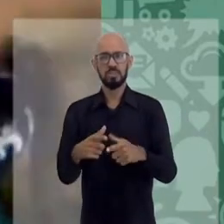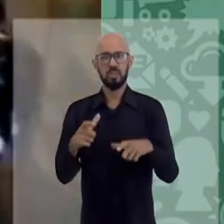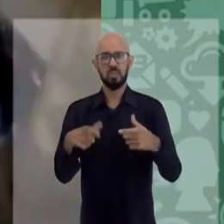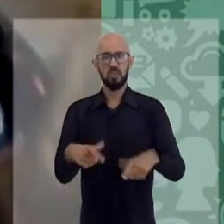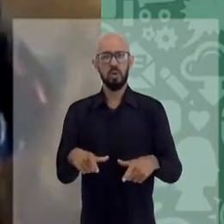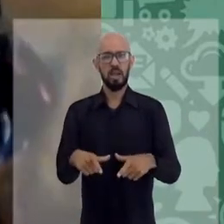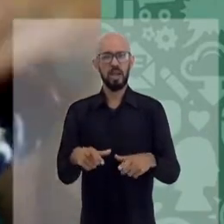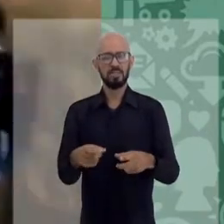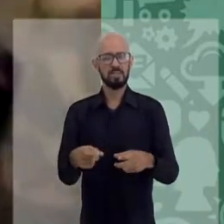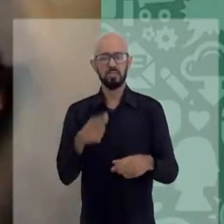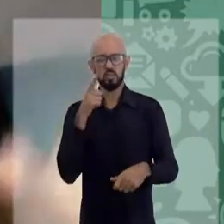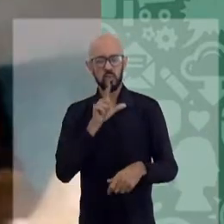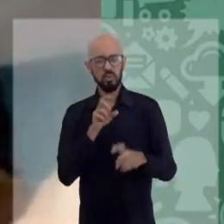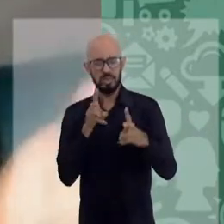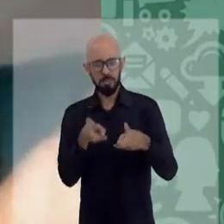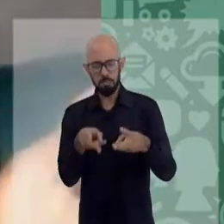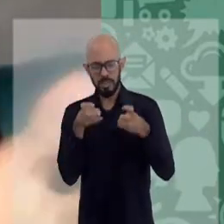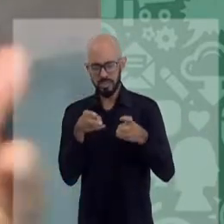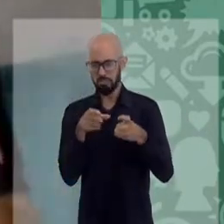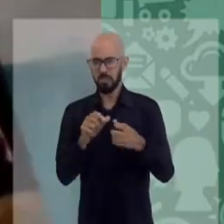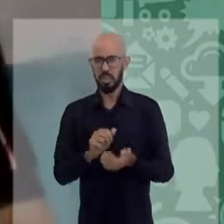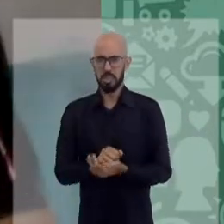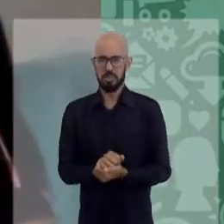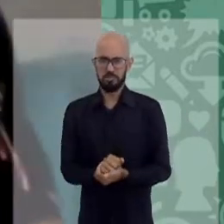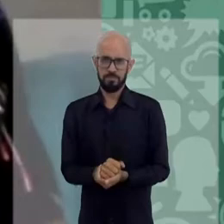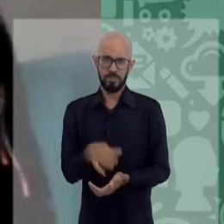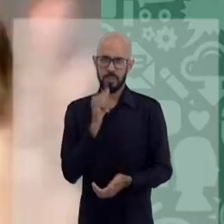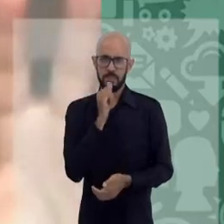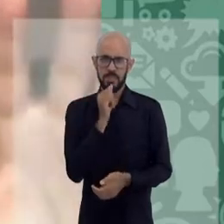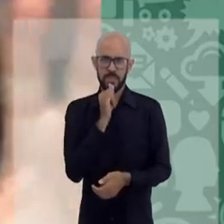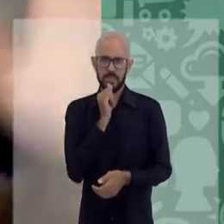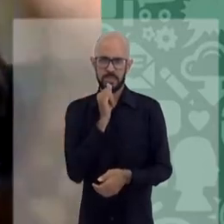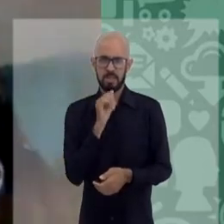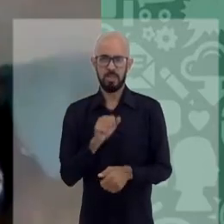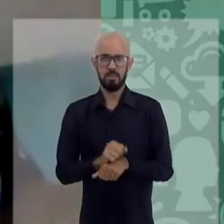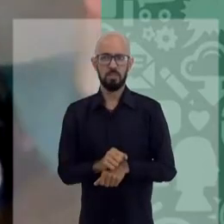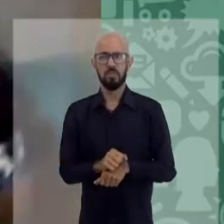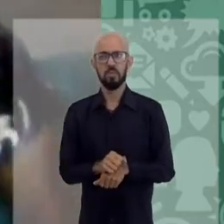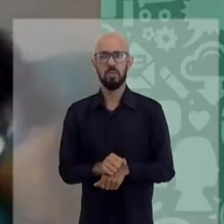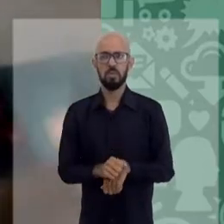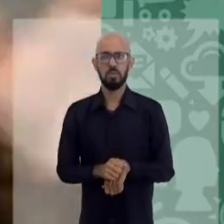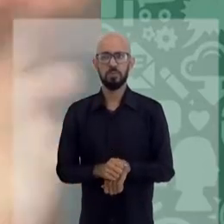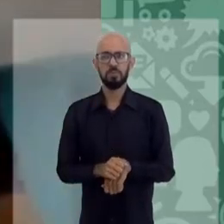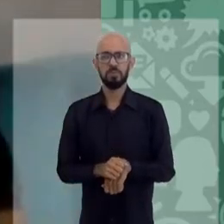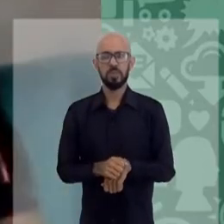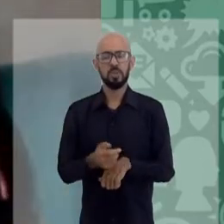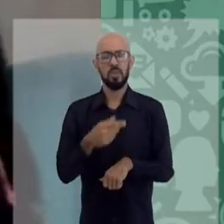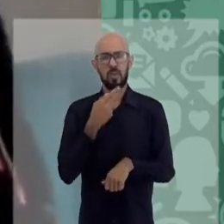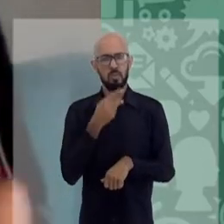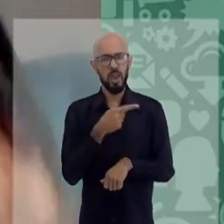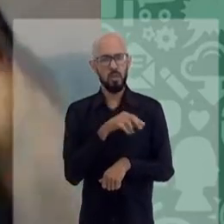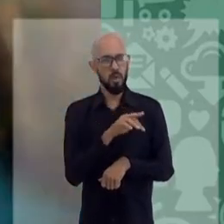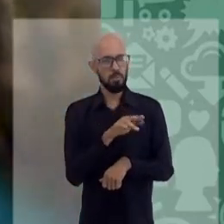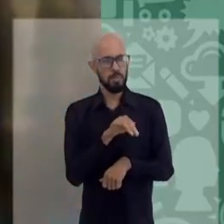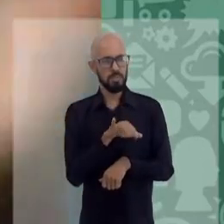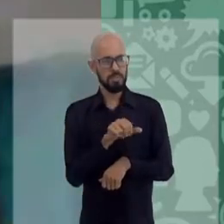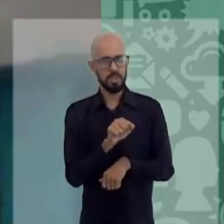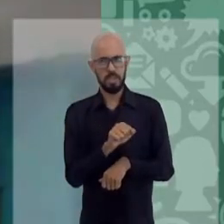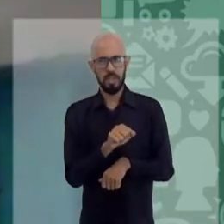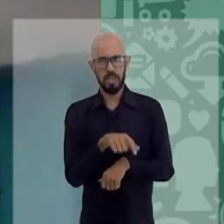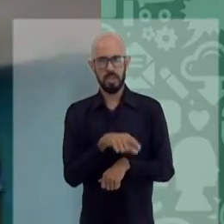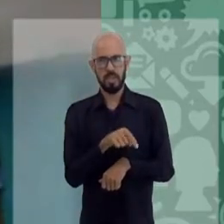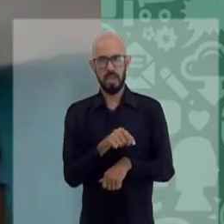dos quais a gente não consegue enxergar, na verdade. Vou pegar um exemplo aqui que eu estava falando até com a Priscila, né, em off, que é o